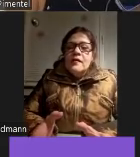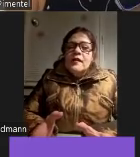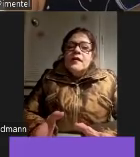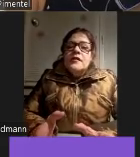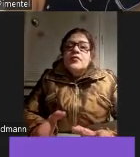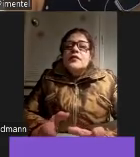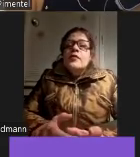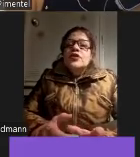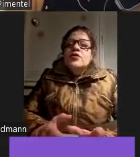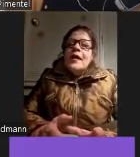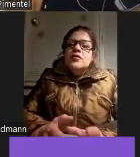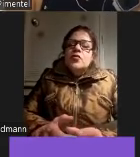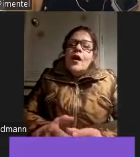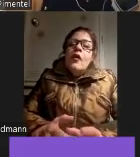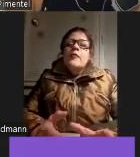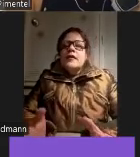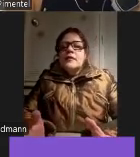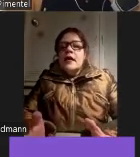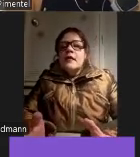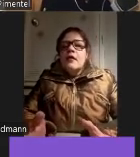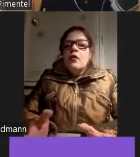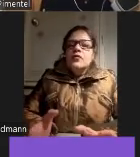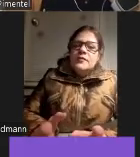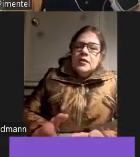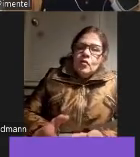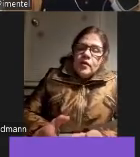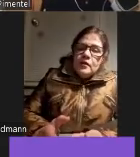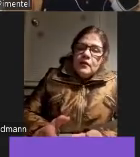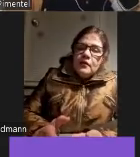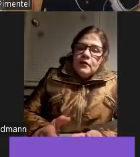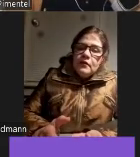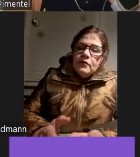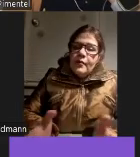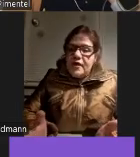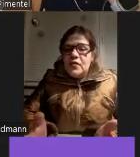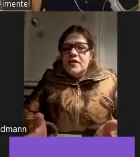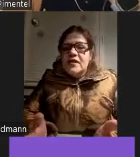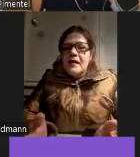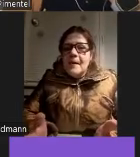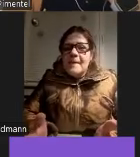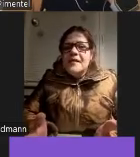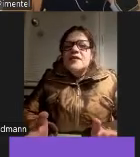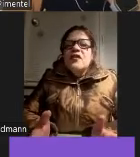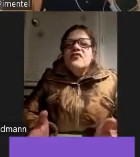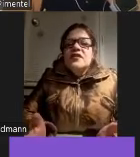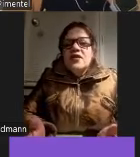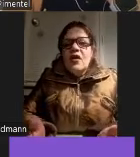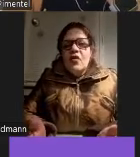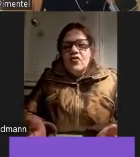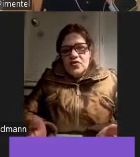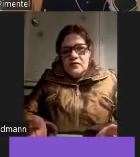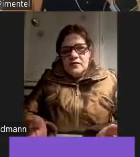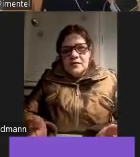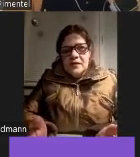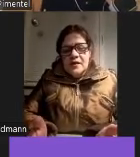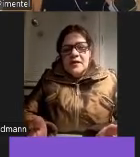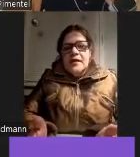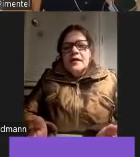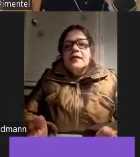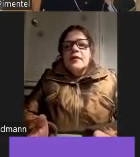pessoa e o seu espaço aumenta ou diminui no mesmo dia. E isso é